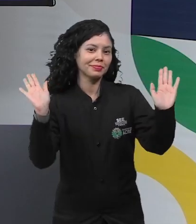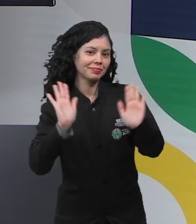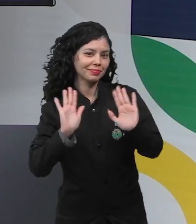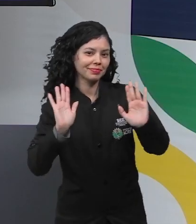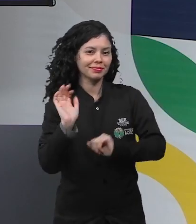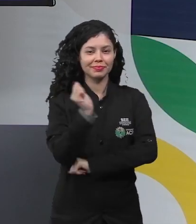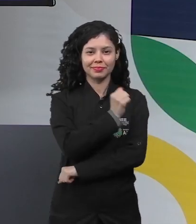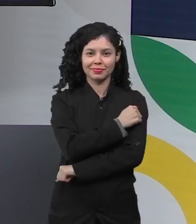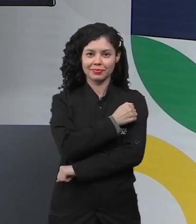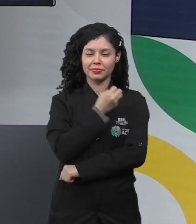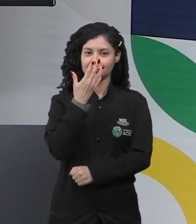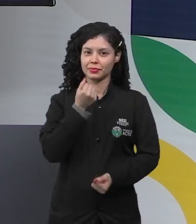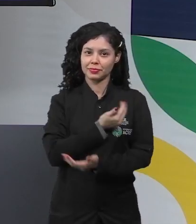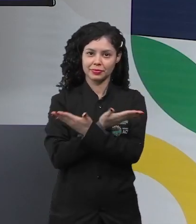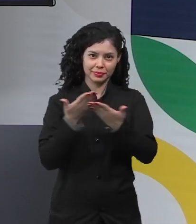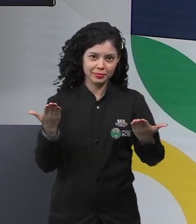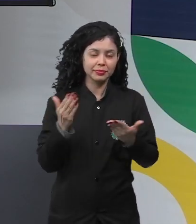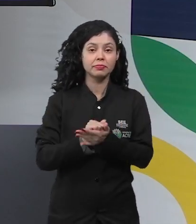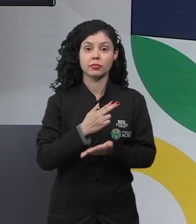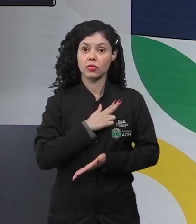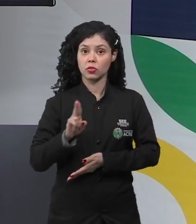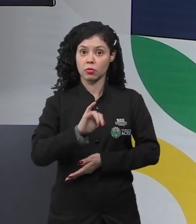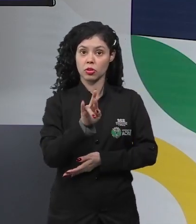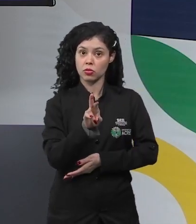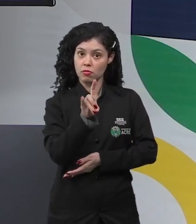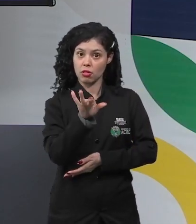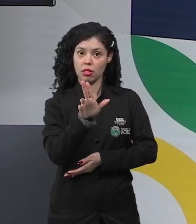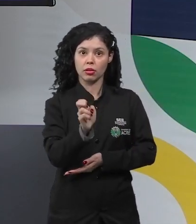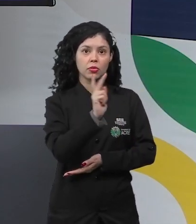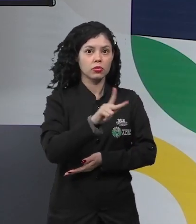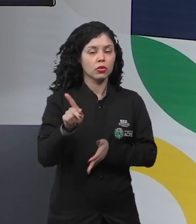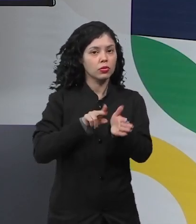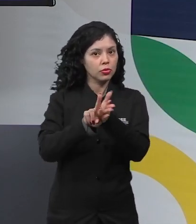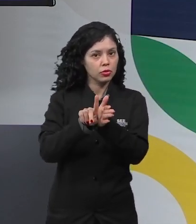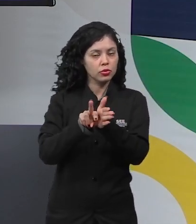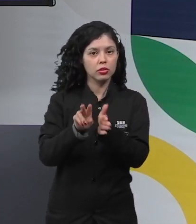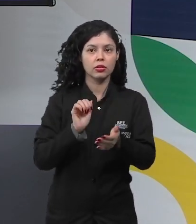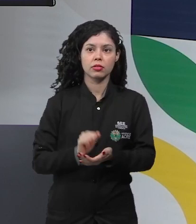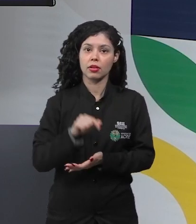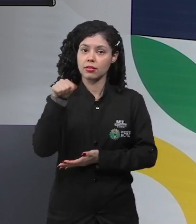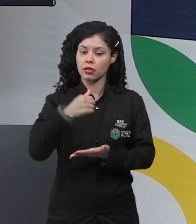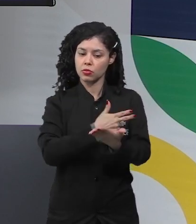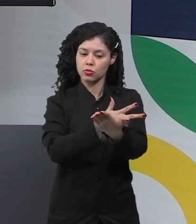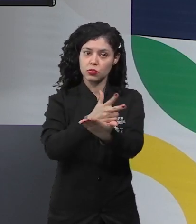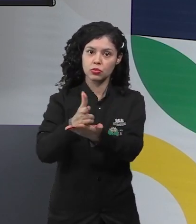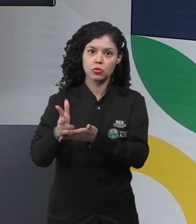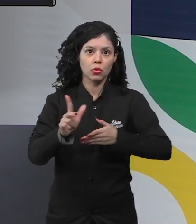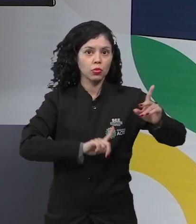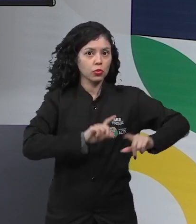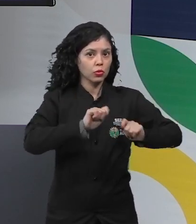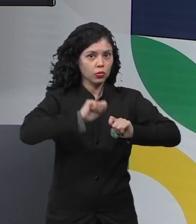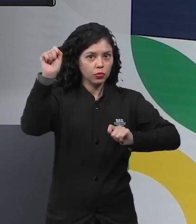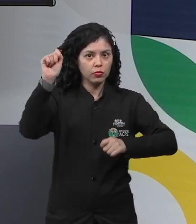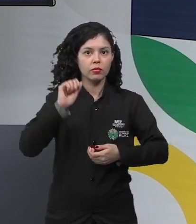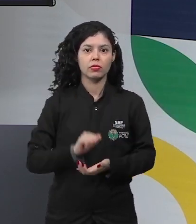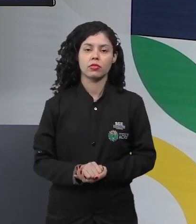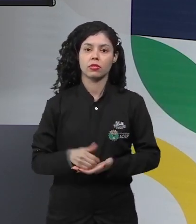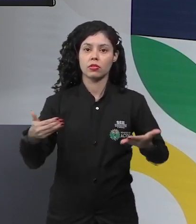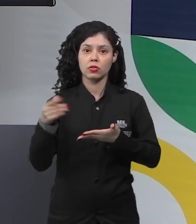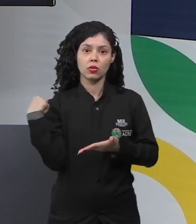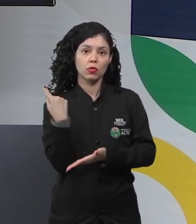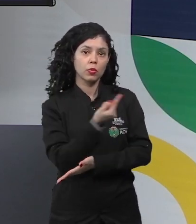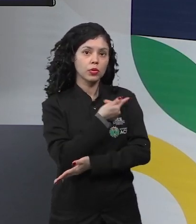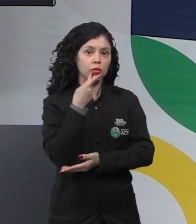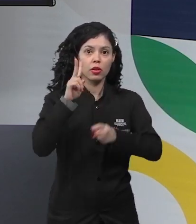Olá, estudantes, tudo bem com vocês? Meu nome é Giovanni Paula, professora de Biologia aqui do Centro de Mídias Educacionais do Acre. Hoje